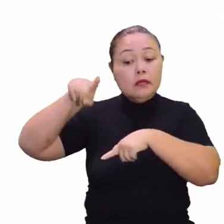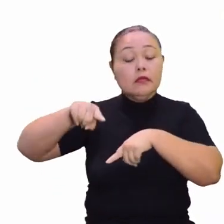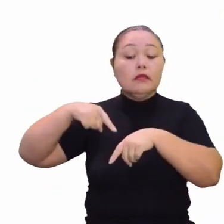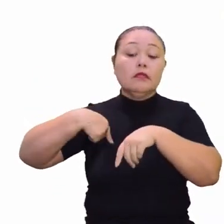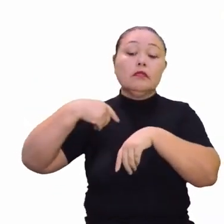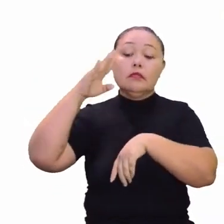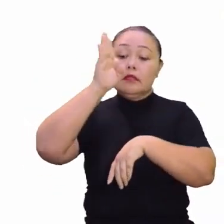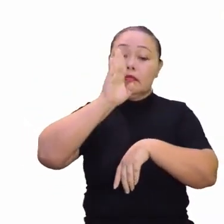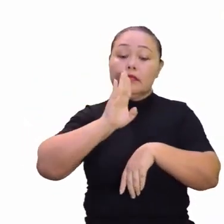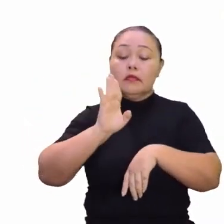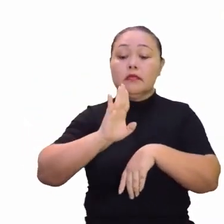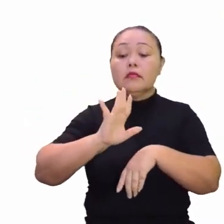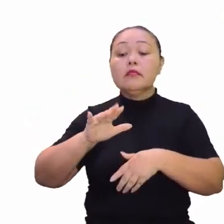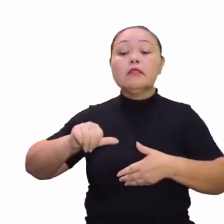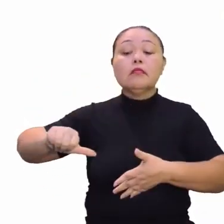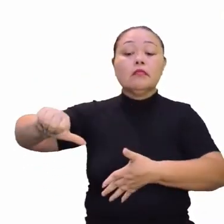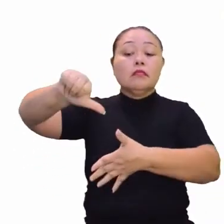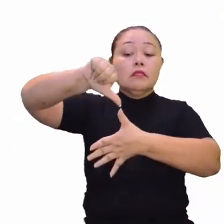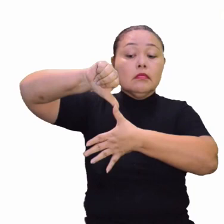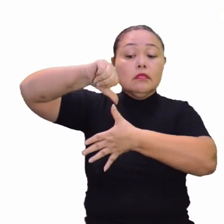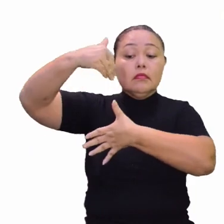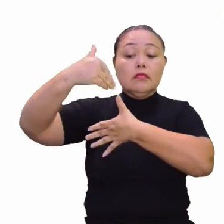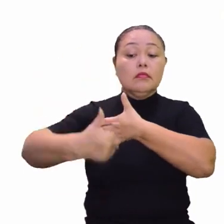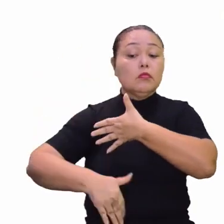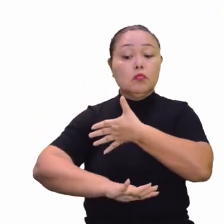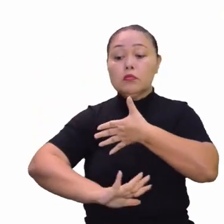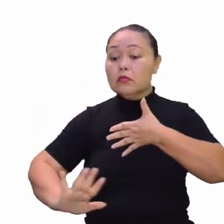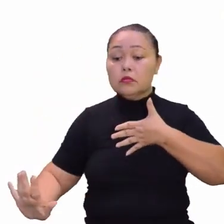Era apenas a região da América do Sul.